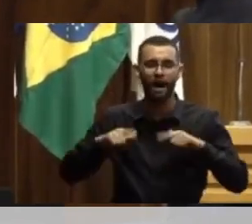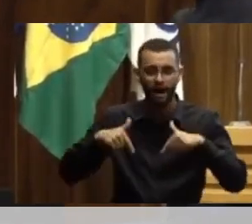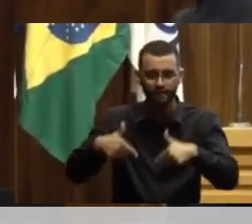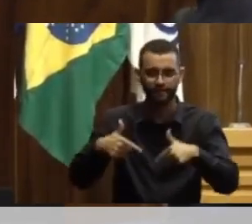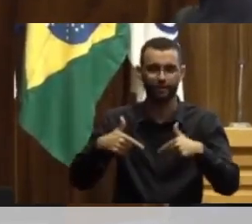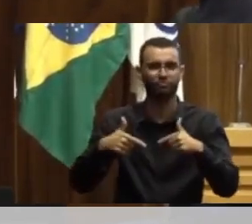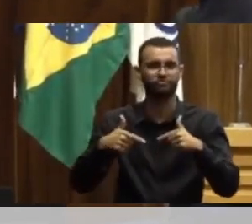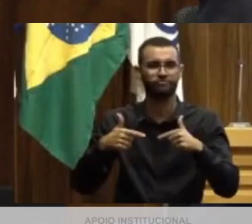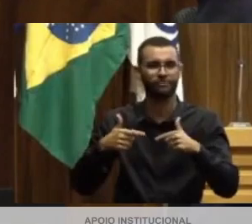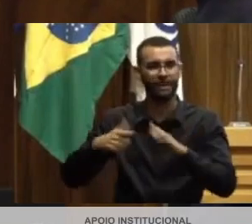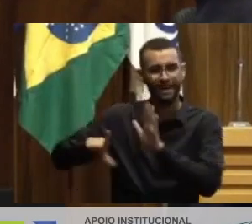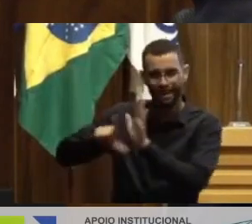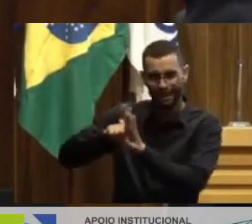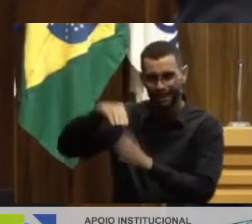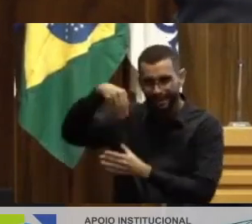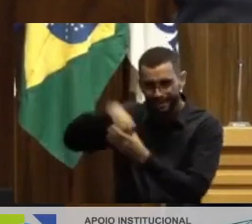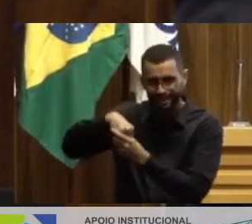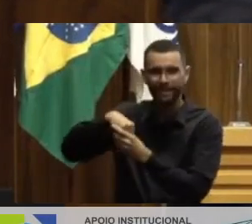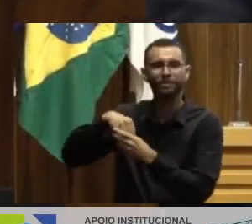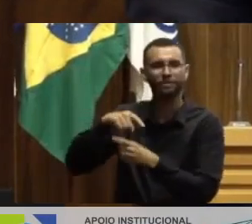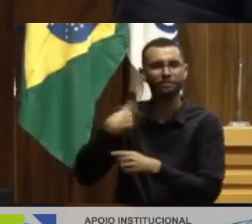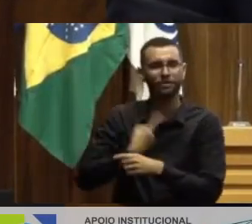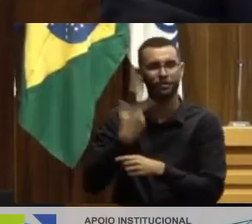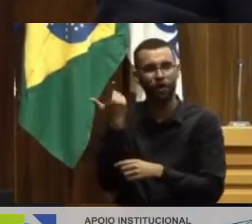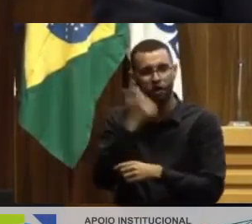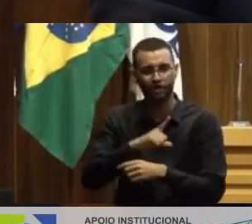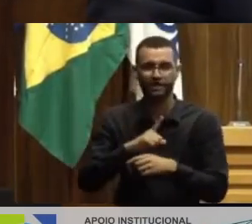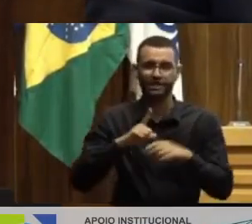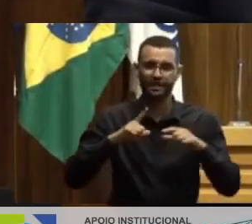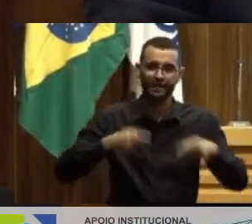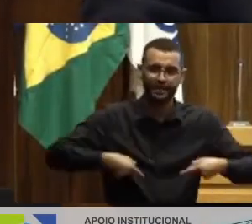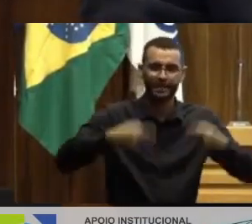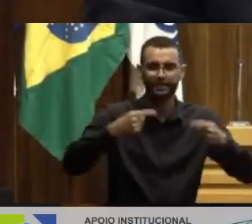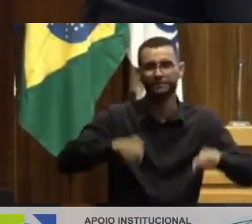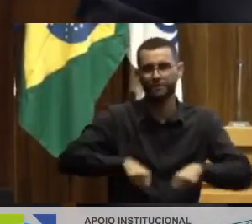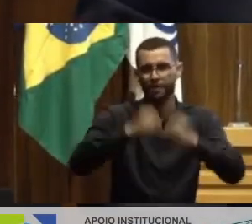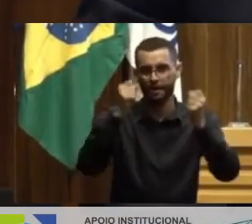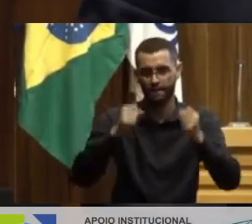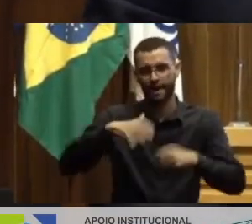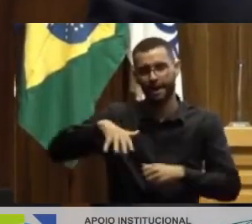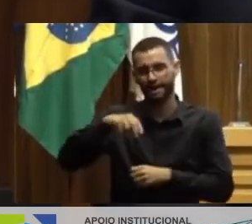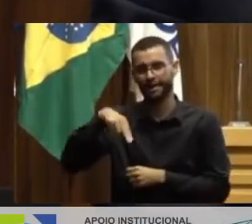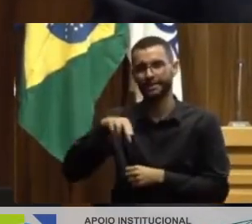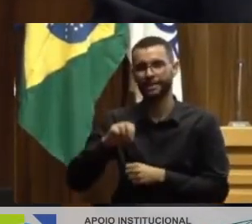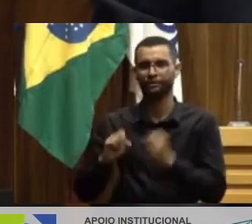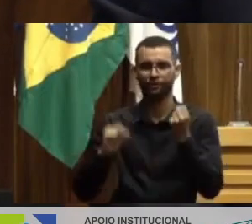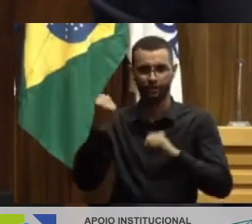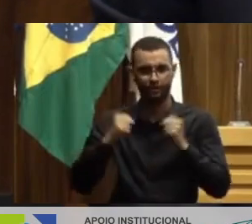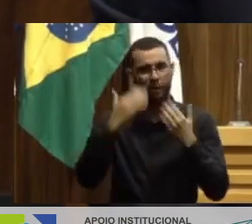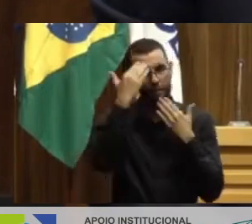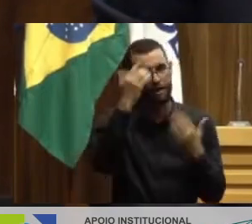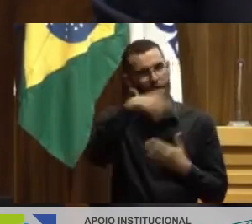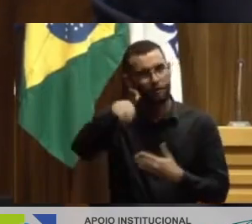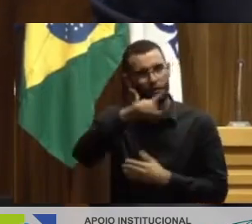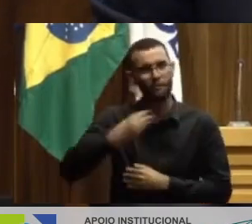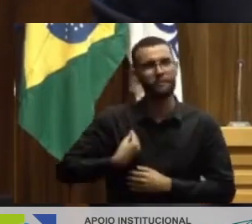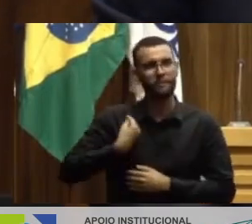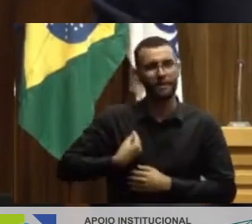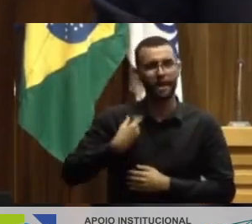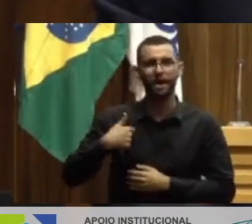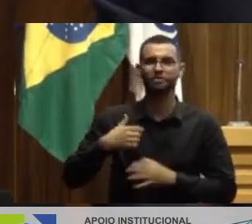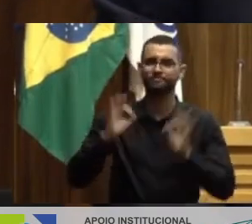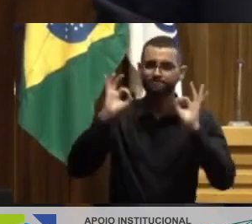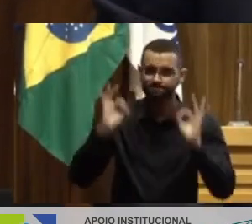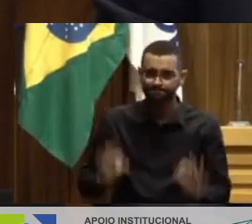de alcançar os desafios da neoindustrialização. Muito obrigada pela presença de cada um de vocês. Eu tenho convicção de que, a